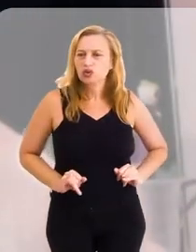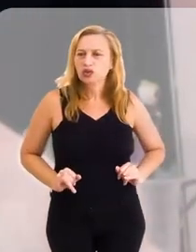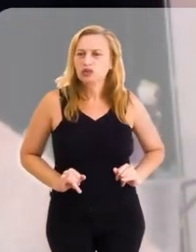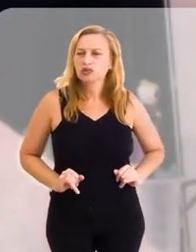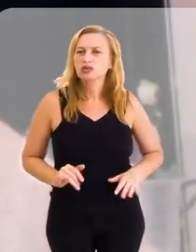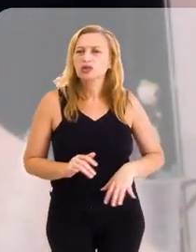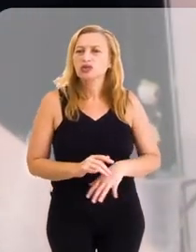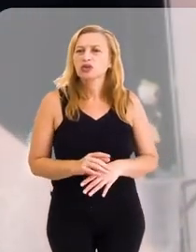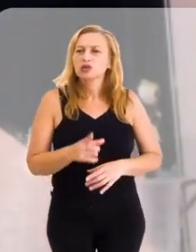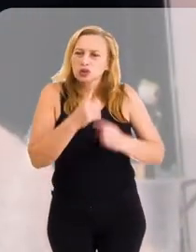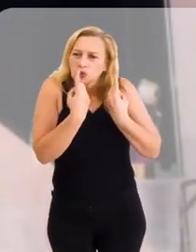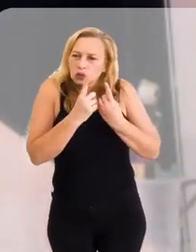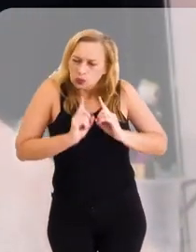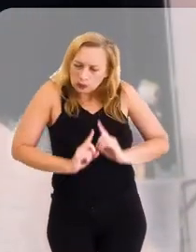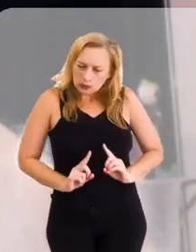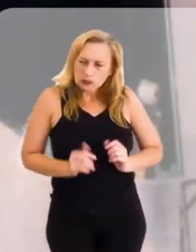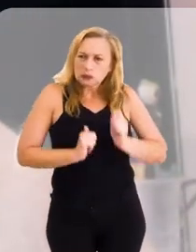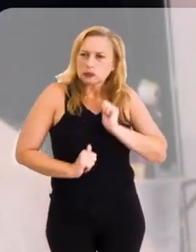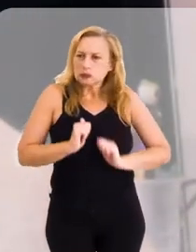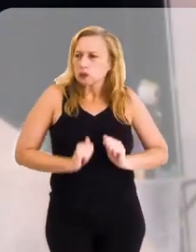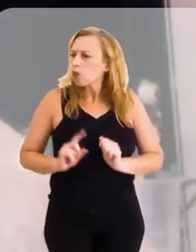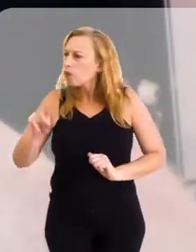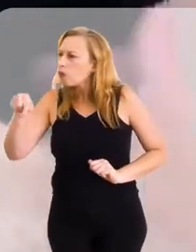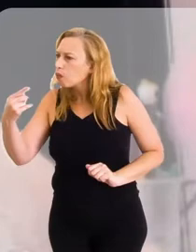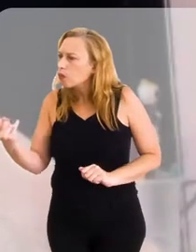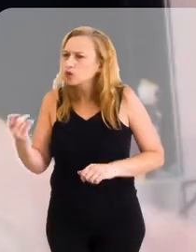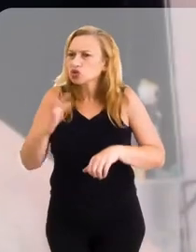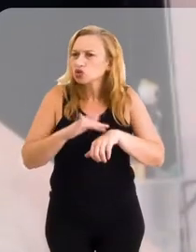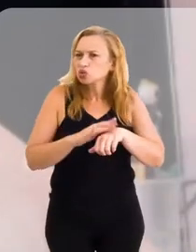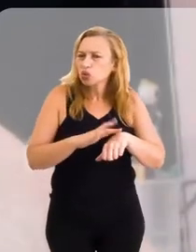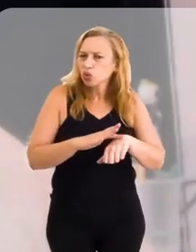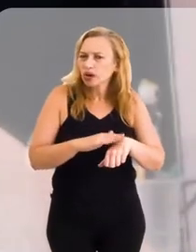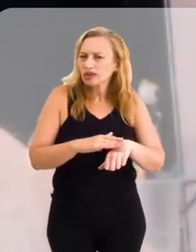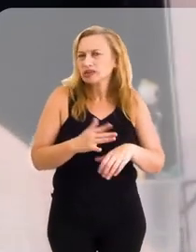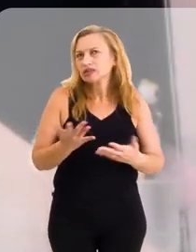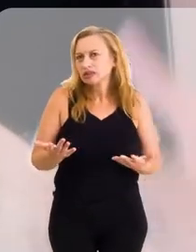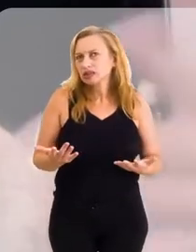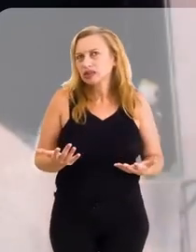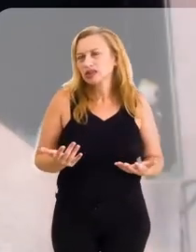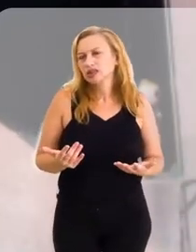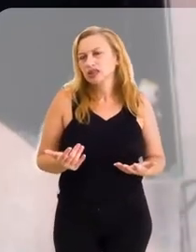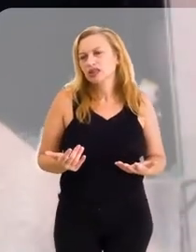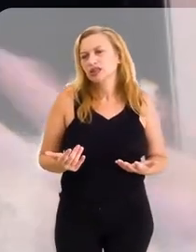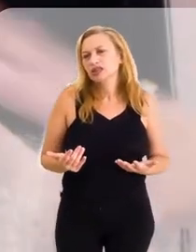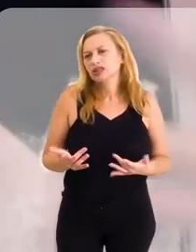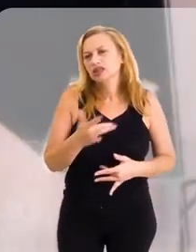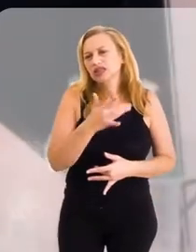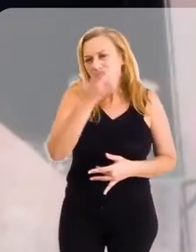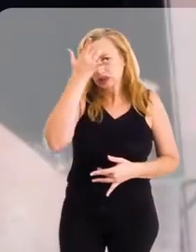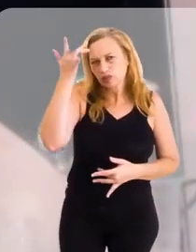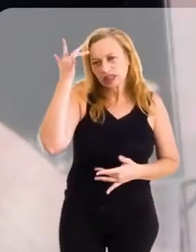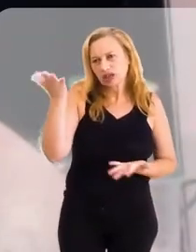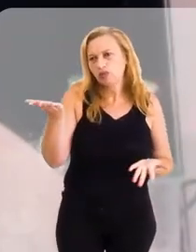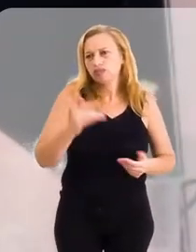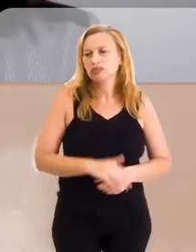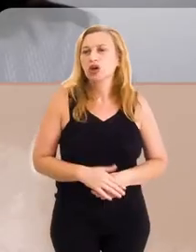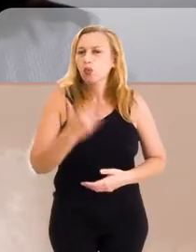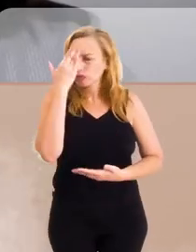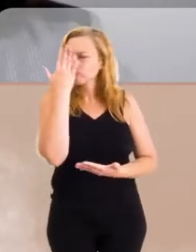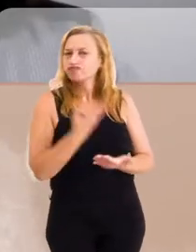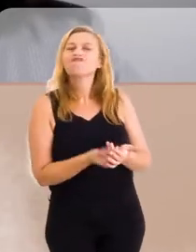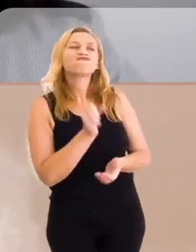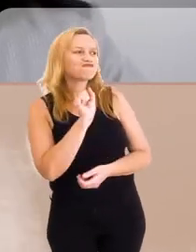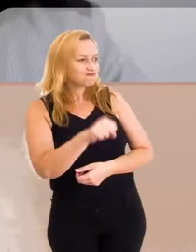que estão sofrendo com depressão ansiedade e outras doenças assim da Saúde Mental